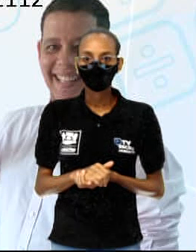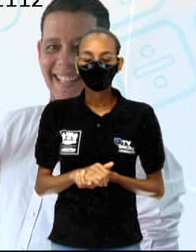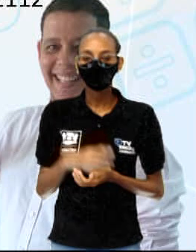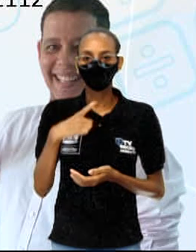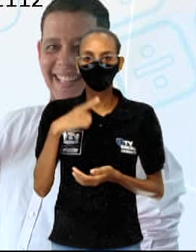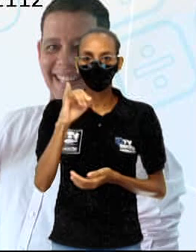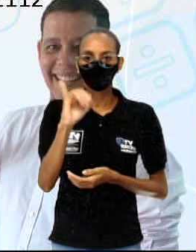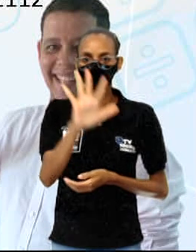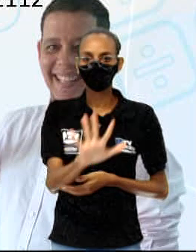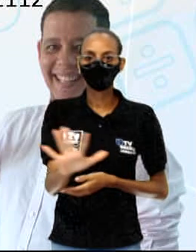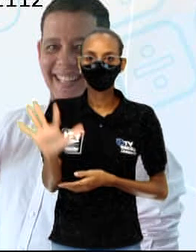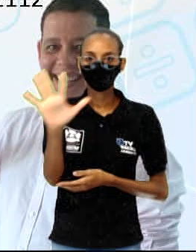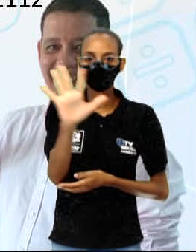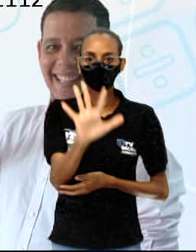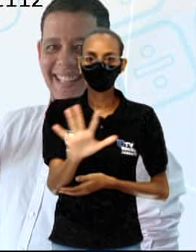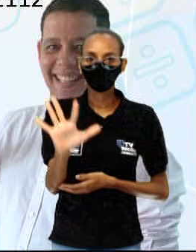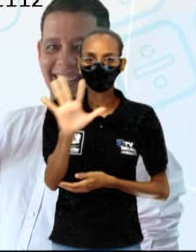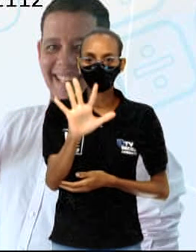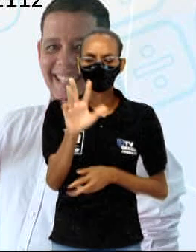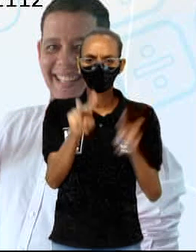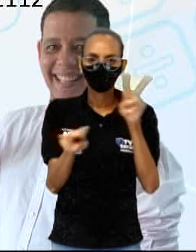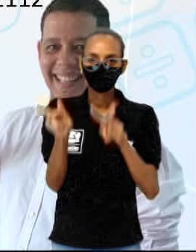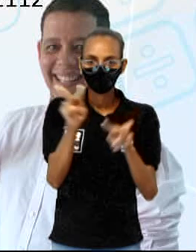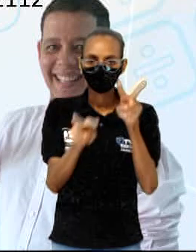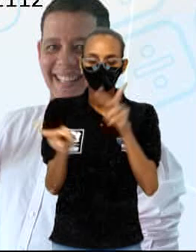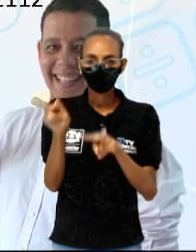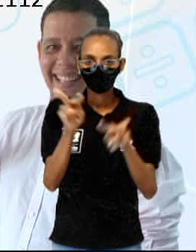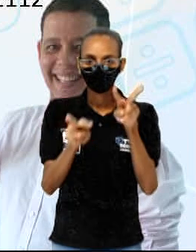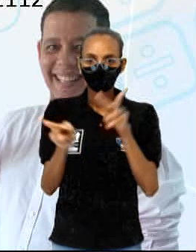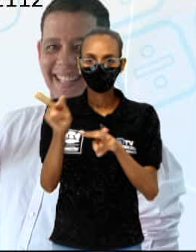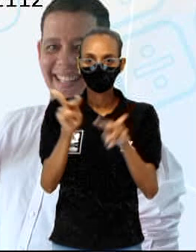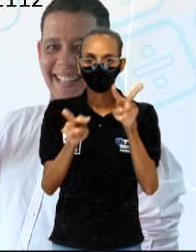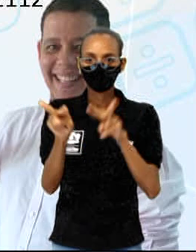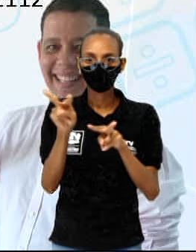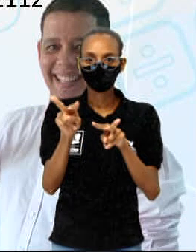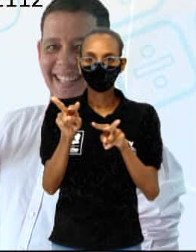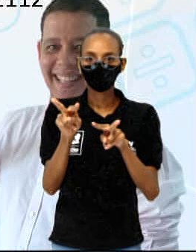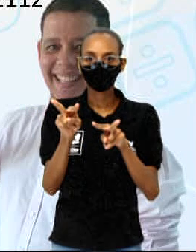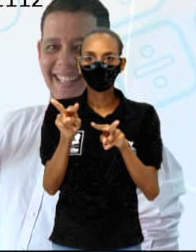aquela figura. O que é que a gente observa? Se a gente observar aqui, ó,